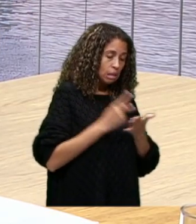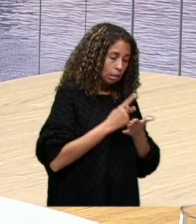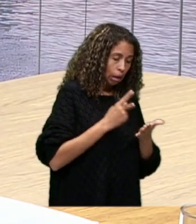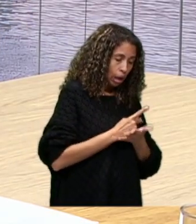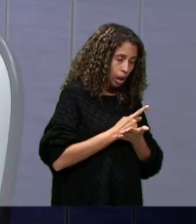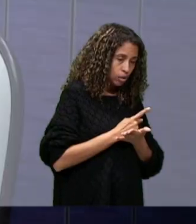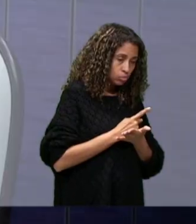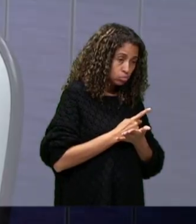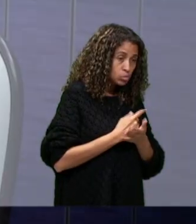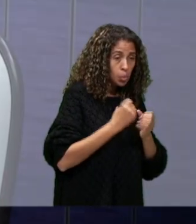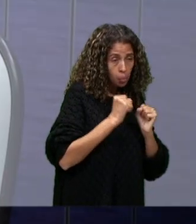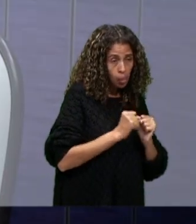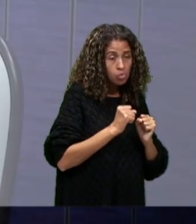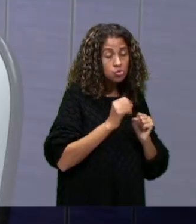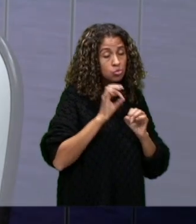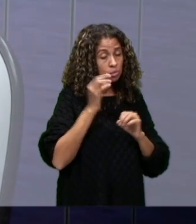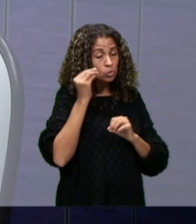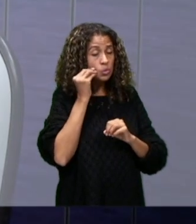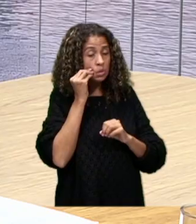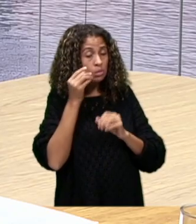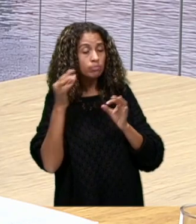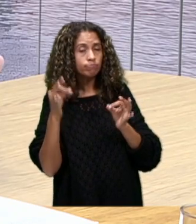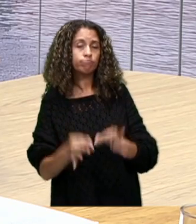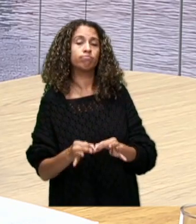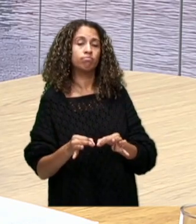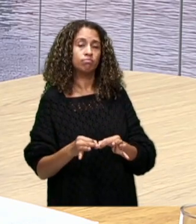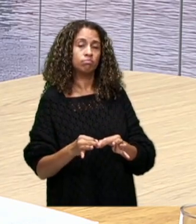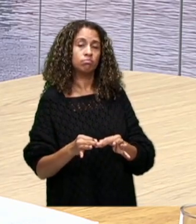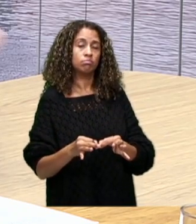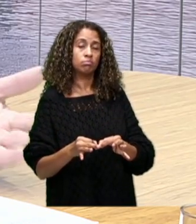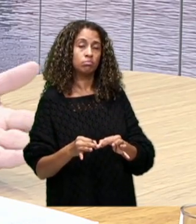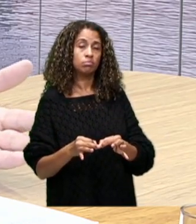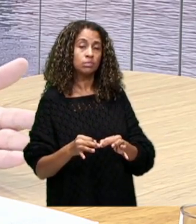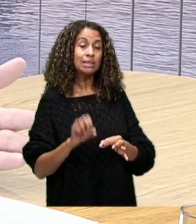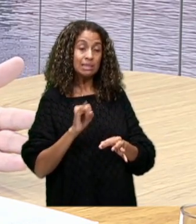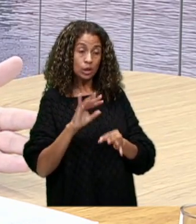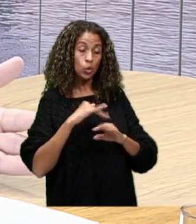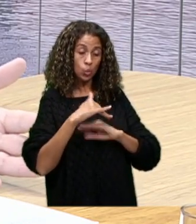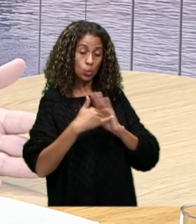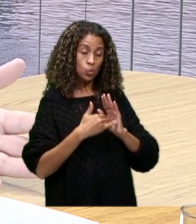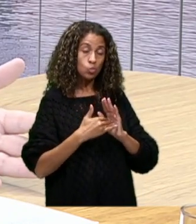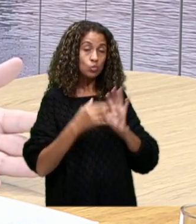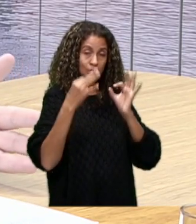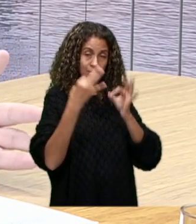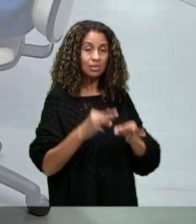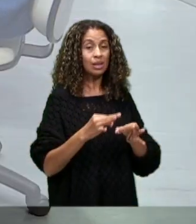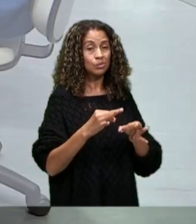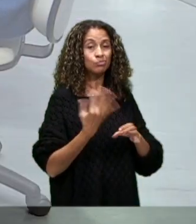você poderia estar fazendo o correto? Né? Poderia estar fazendo o correto. Quem sabe se todo mundo fizesse o correto,